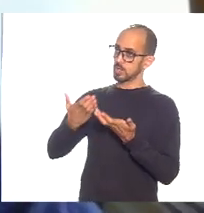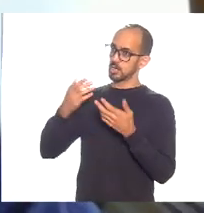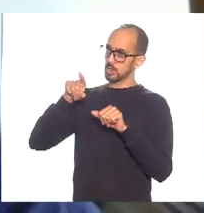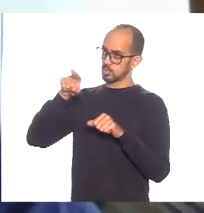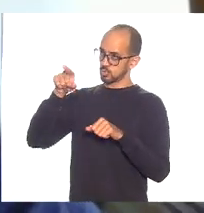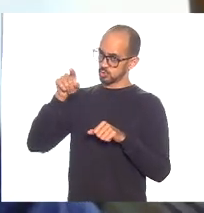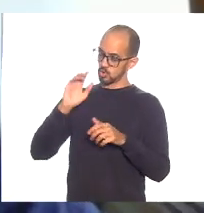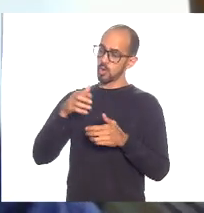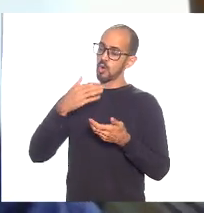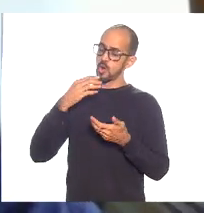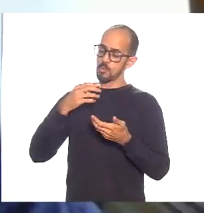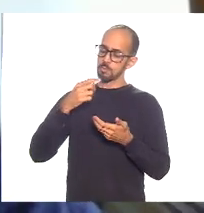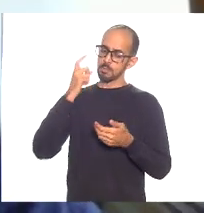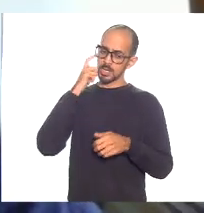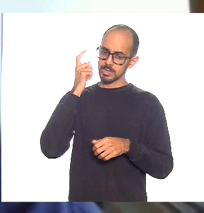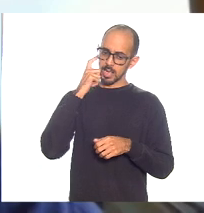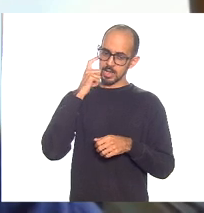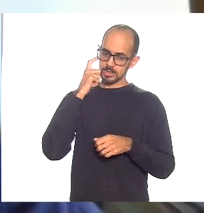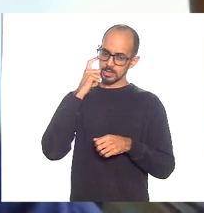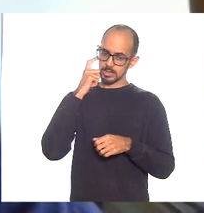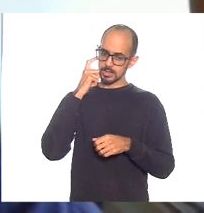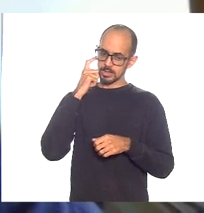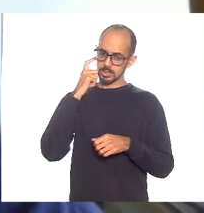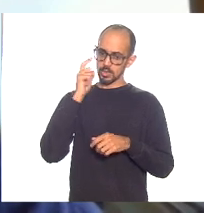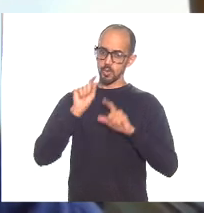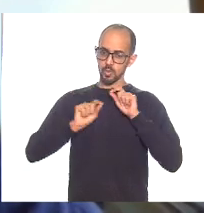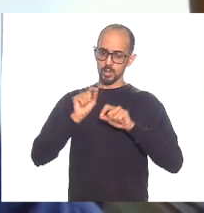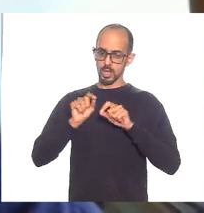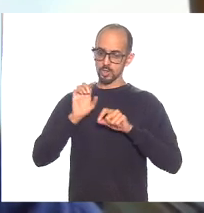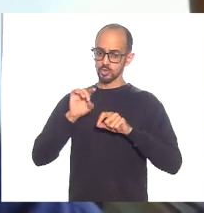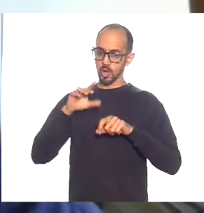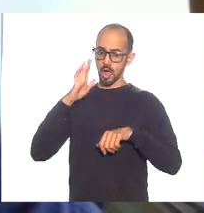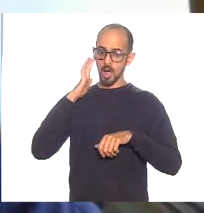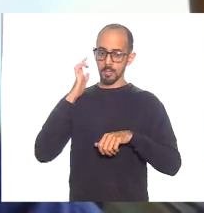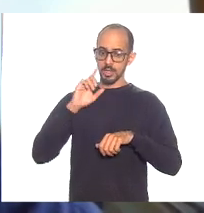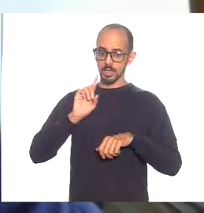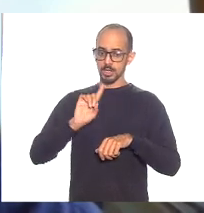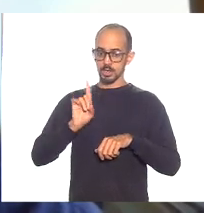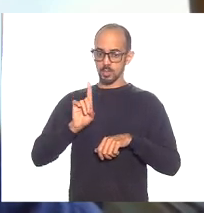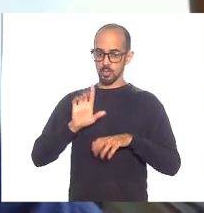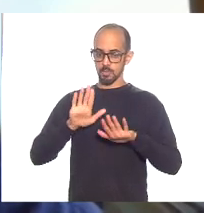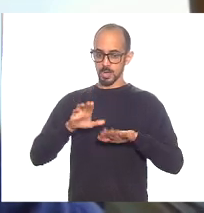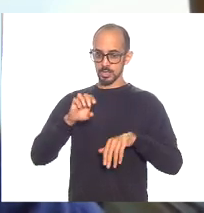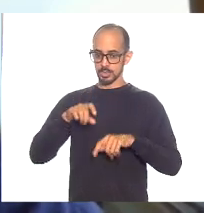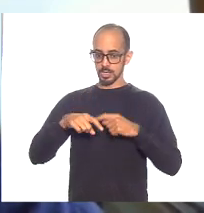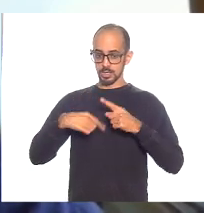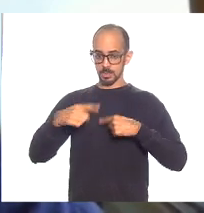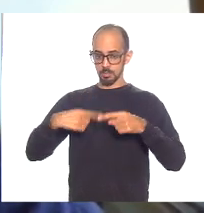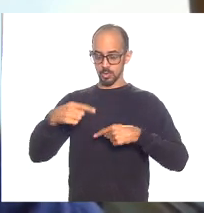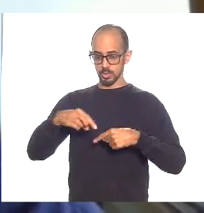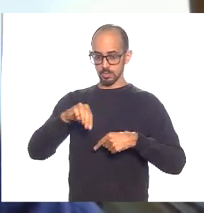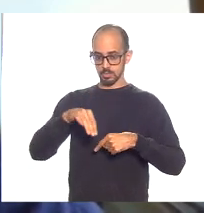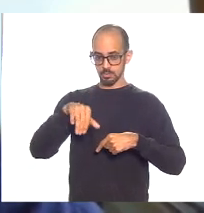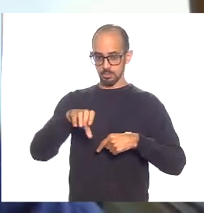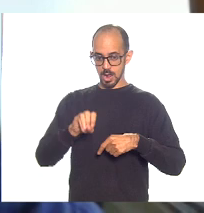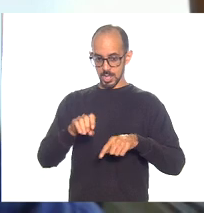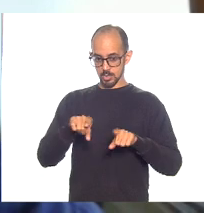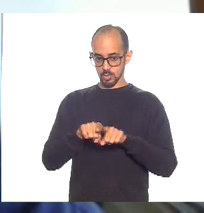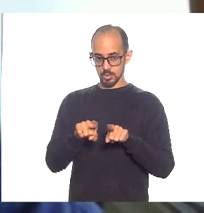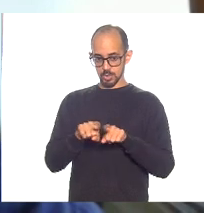examinasse a hipótese de não somente amanhã, mas depois, no mês de maio, ser